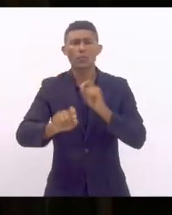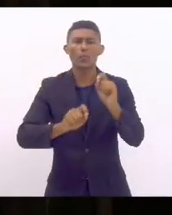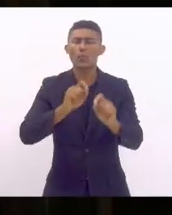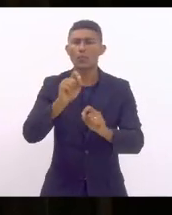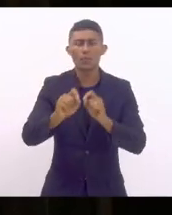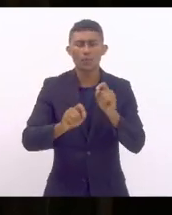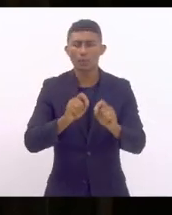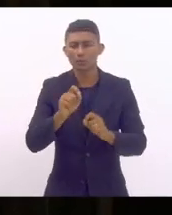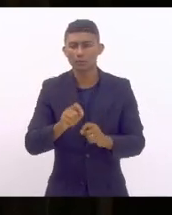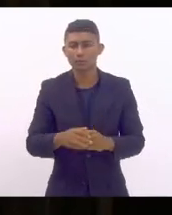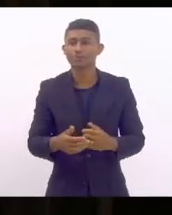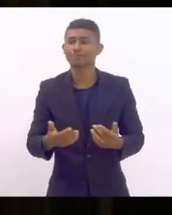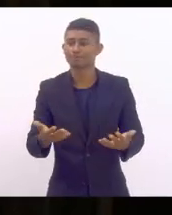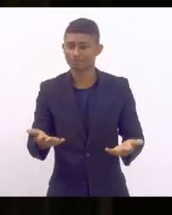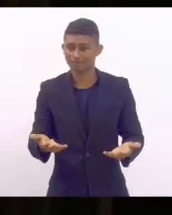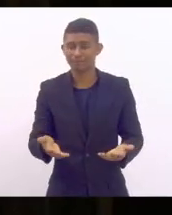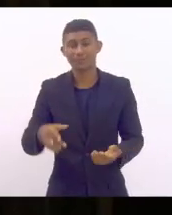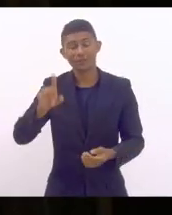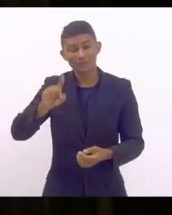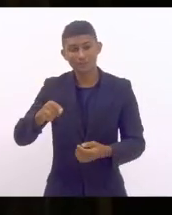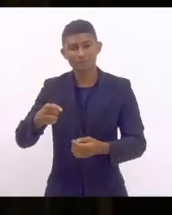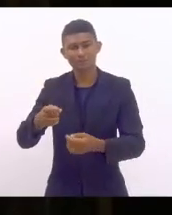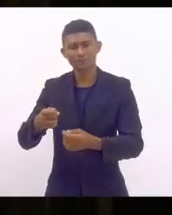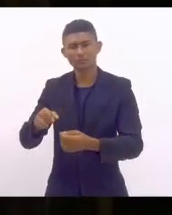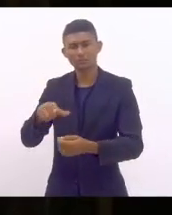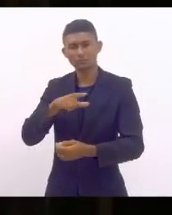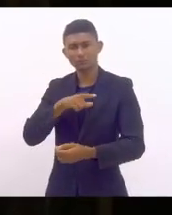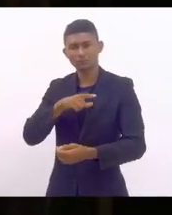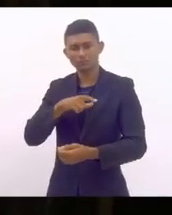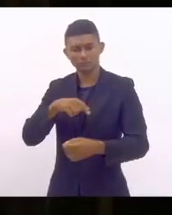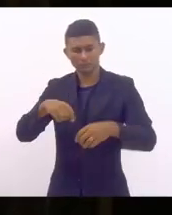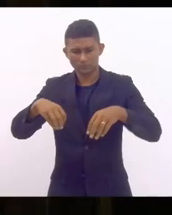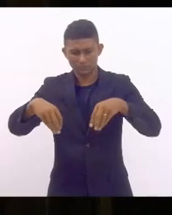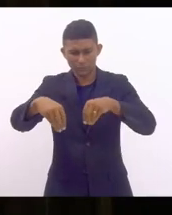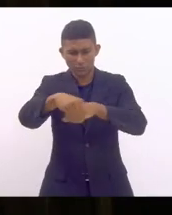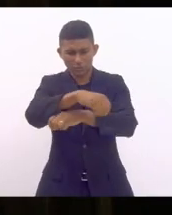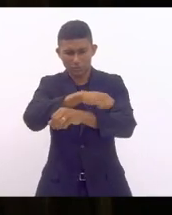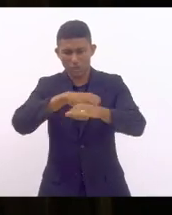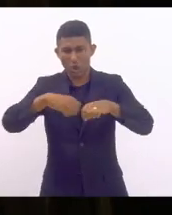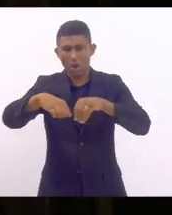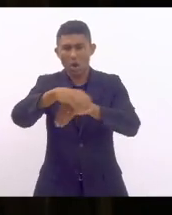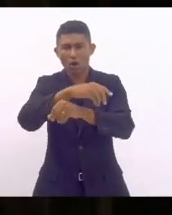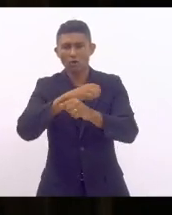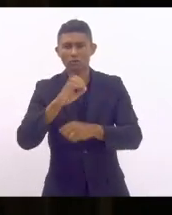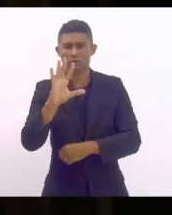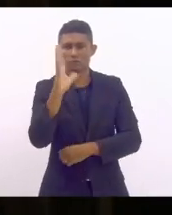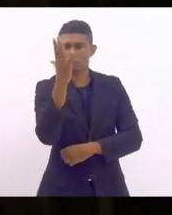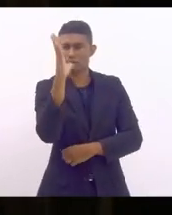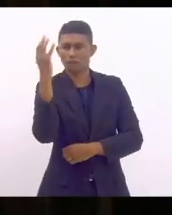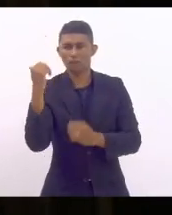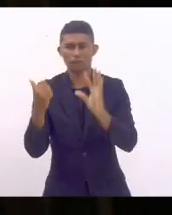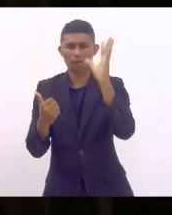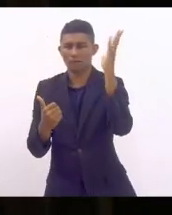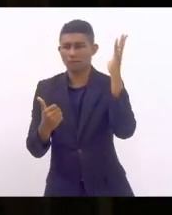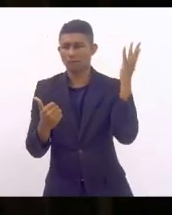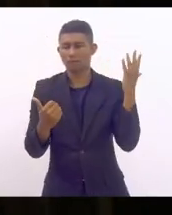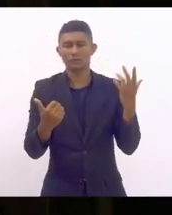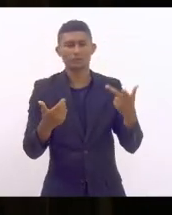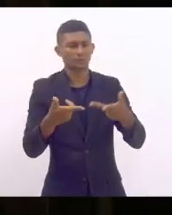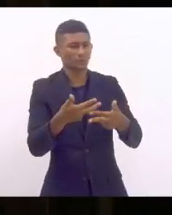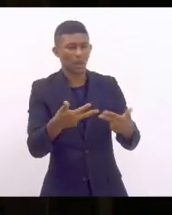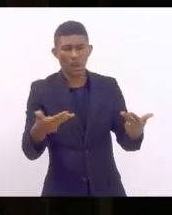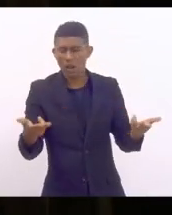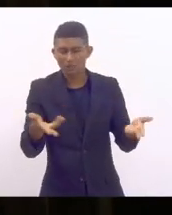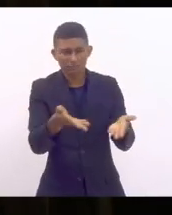Silent as negociatas realizadas com o solo com as florestas com as matas e com as reservas